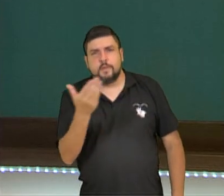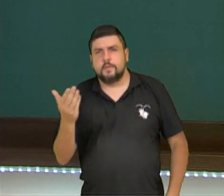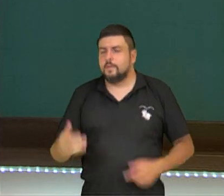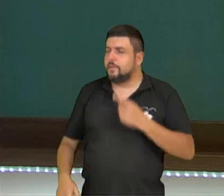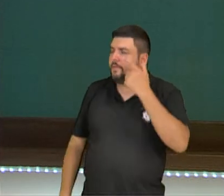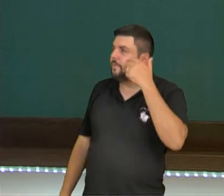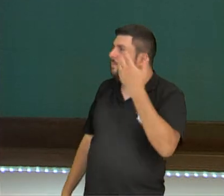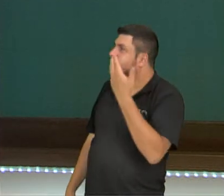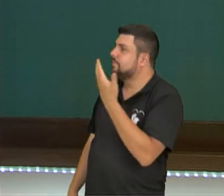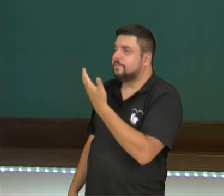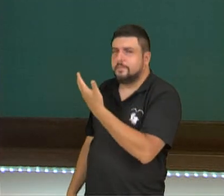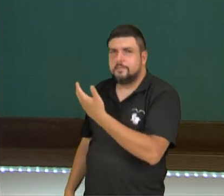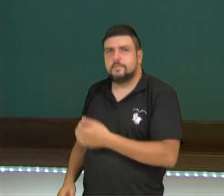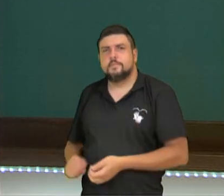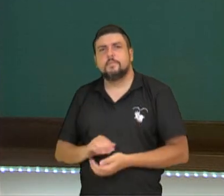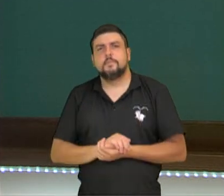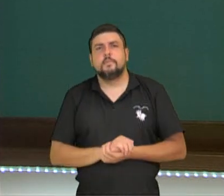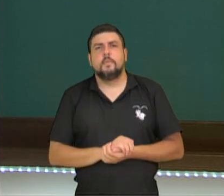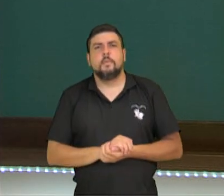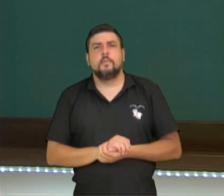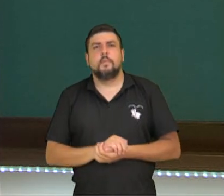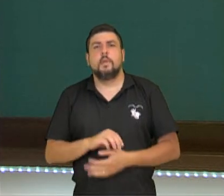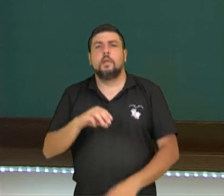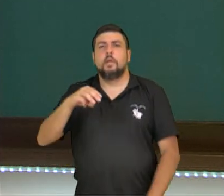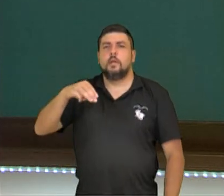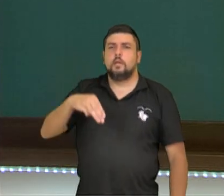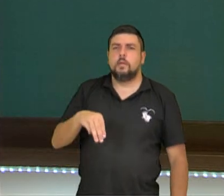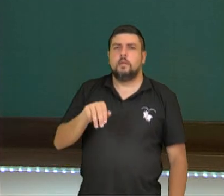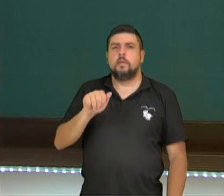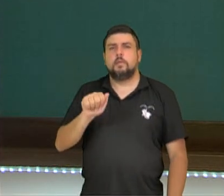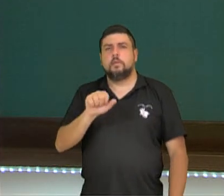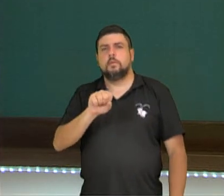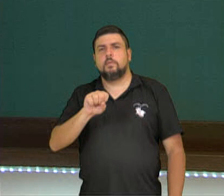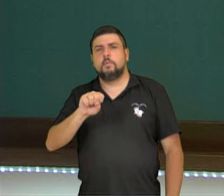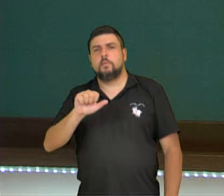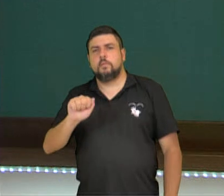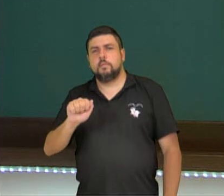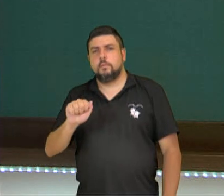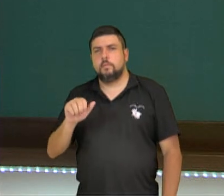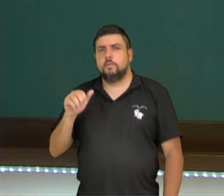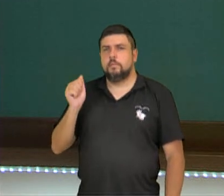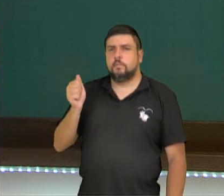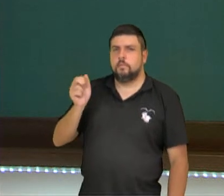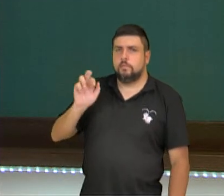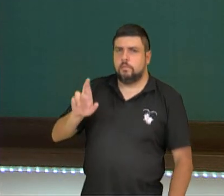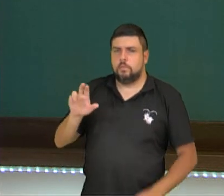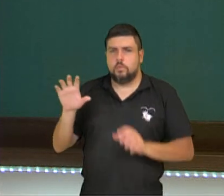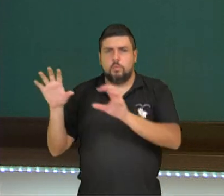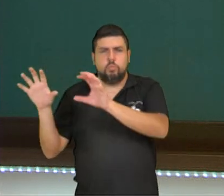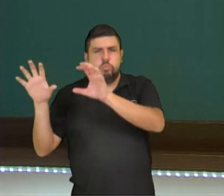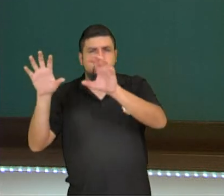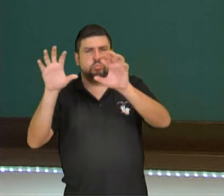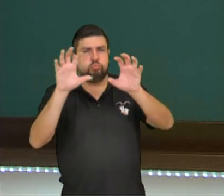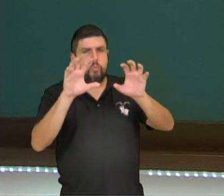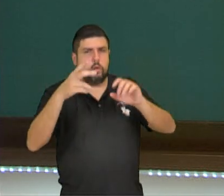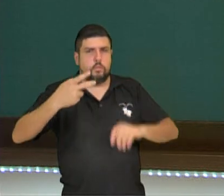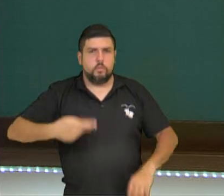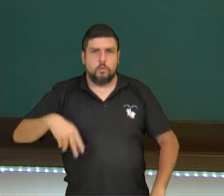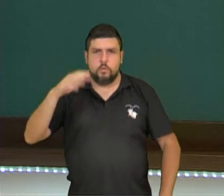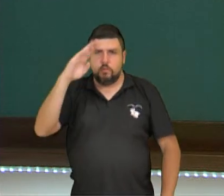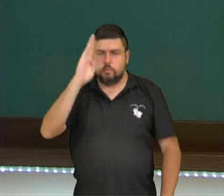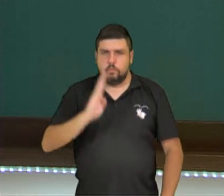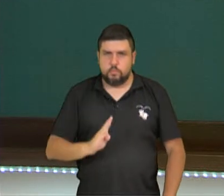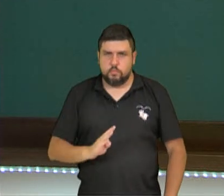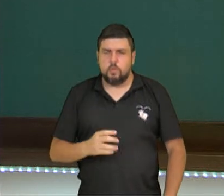fatores climáticos, que são as massas de ar que atuam no Brasil. Então nós temos ali algumas massas de ar, são 5